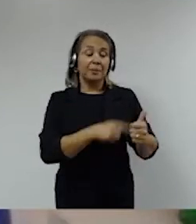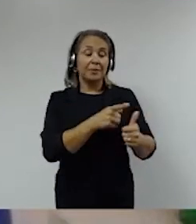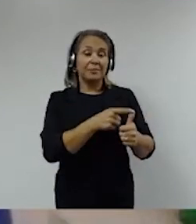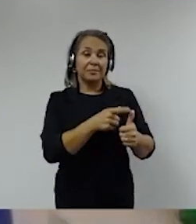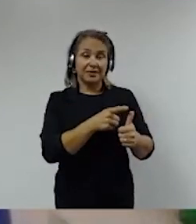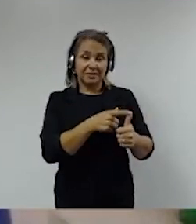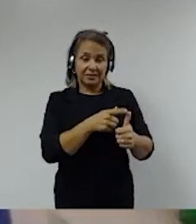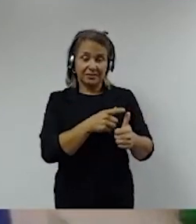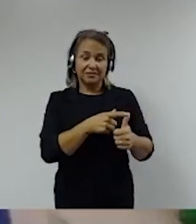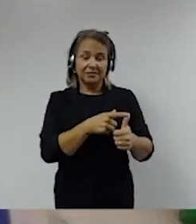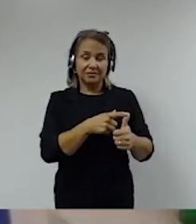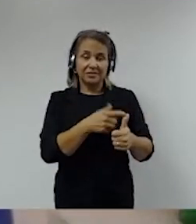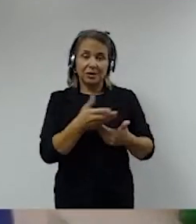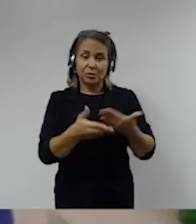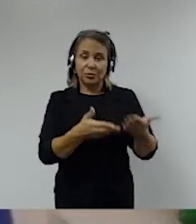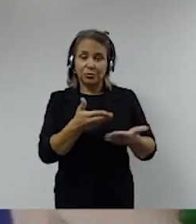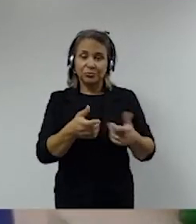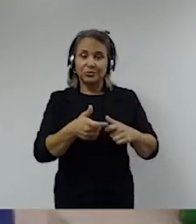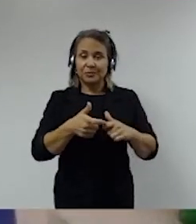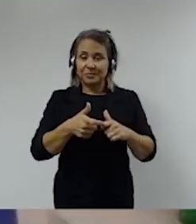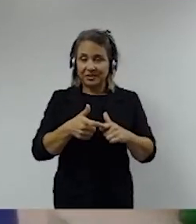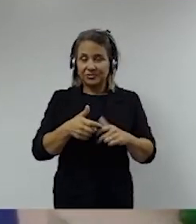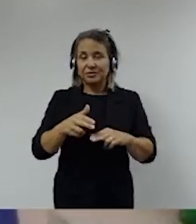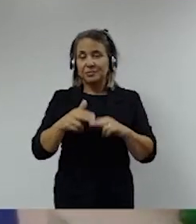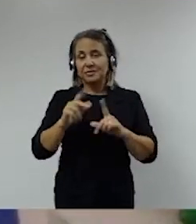consulta formal acerca do tema. Tá?